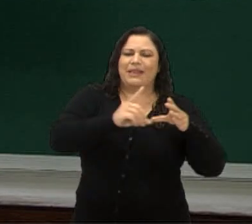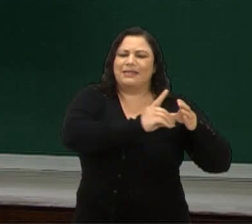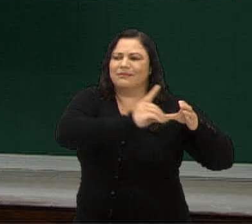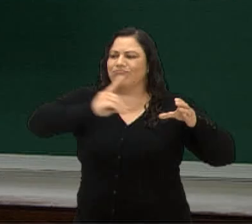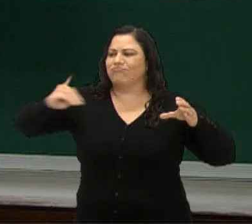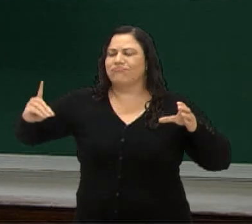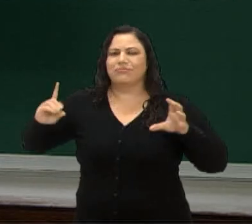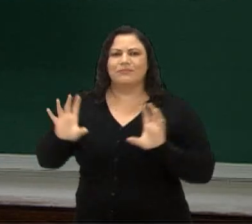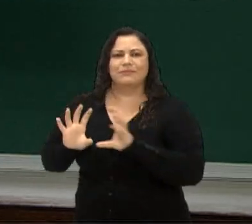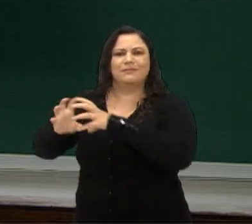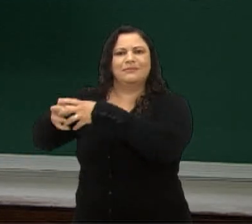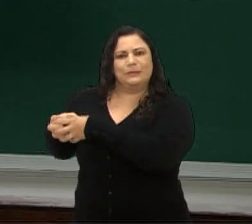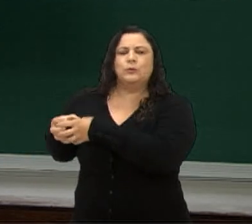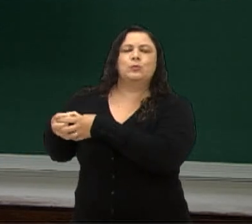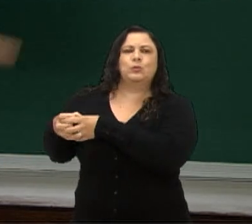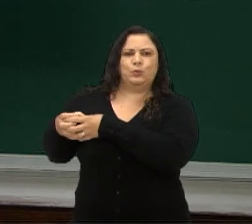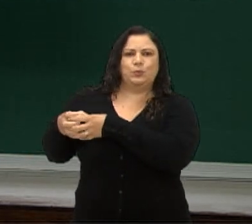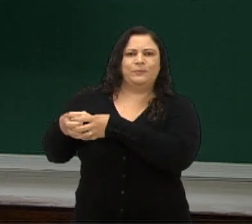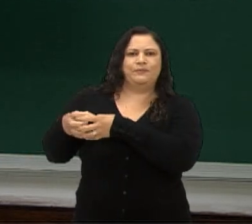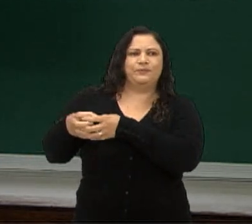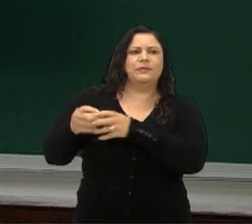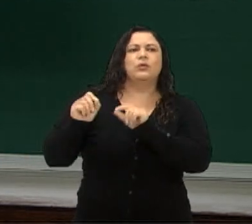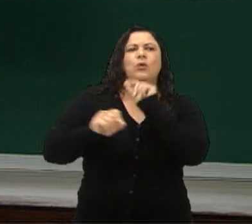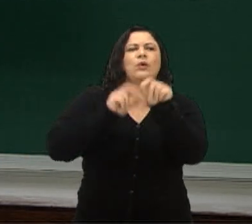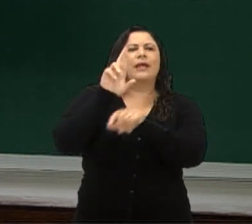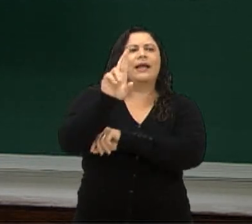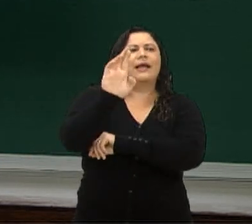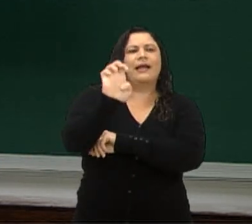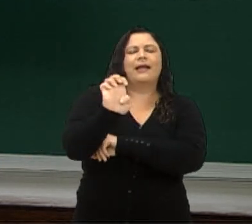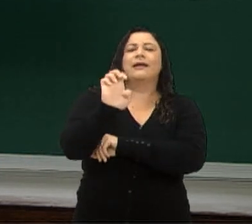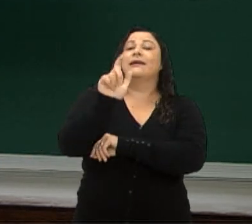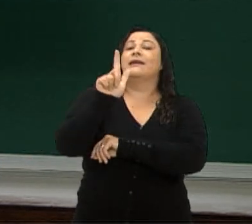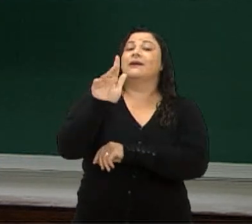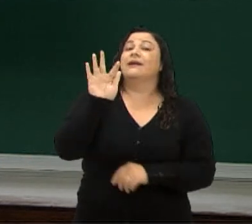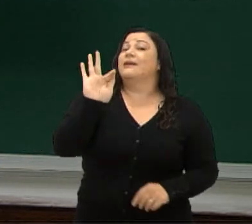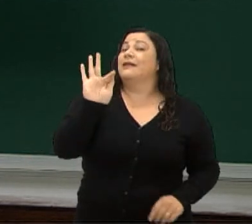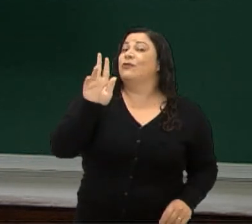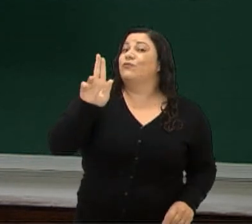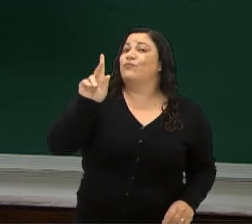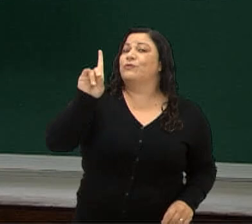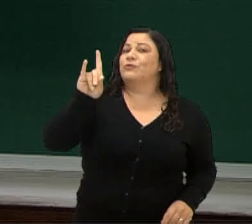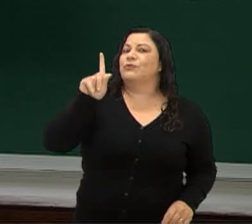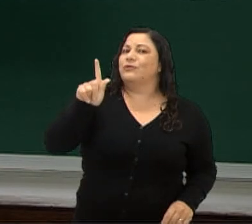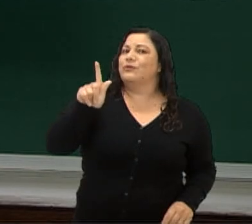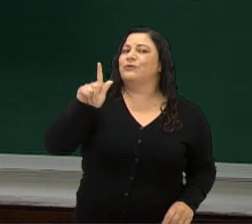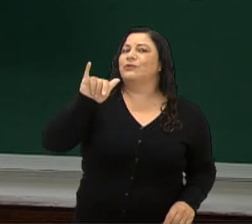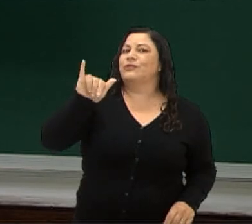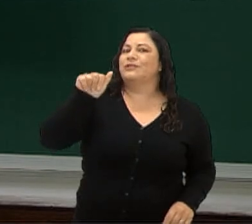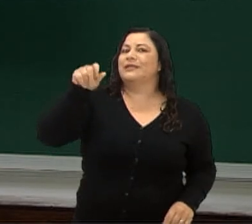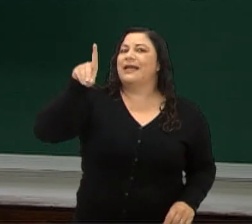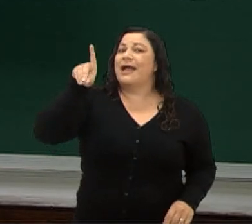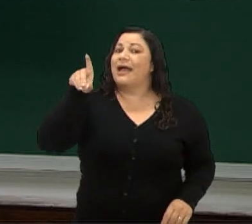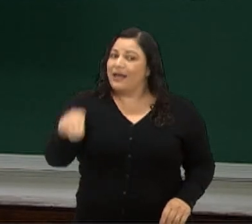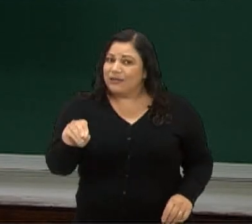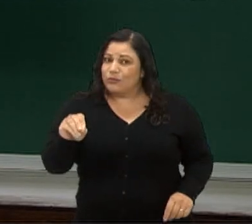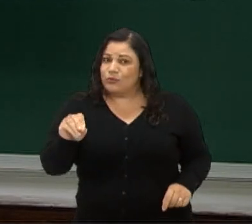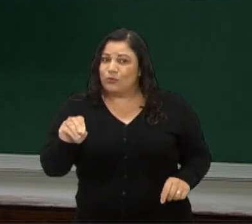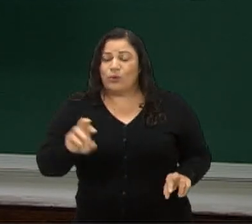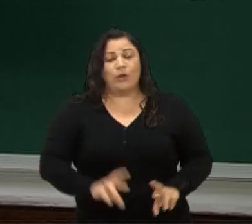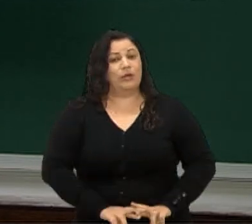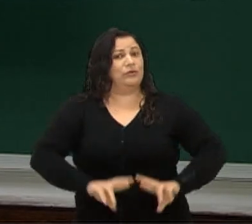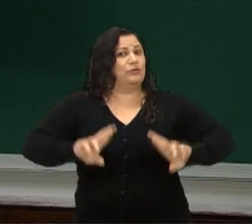coisas devemos apontar. Refugiados, meus amigos, cuidado, não confundamos com imigrantes. Refugiados são aqueles que